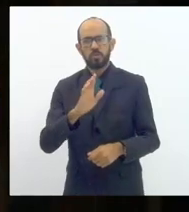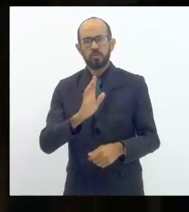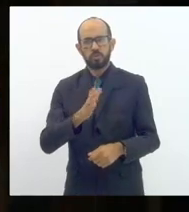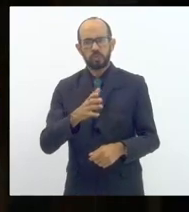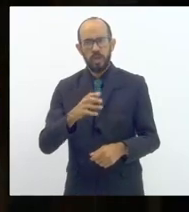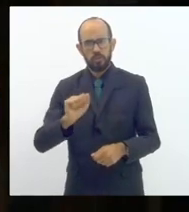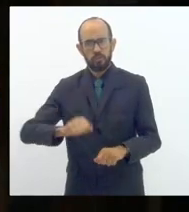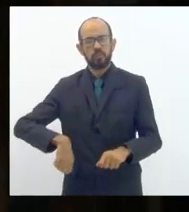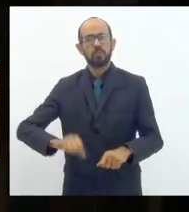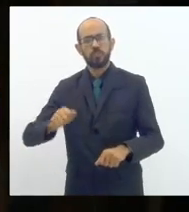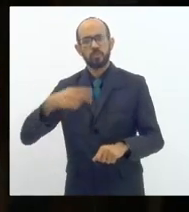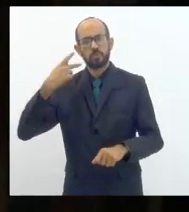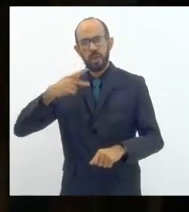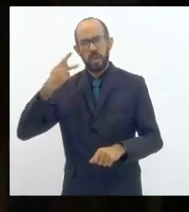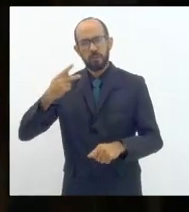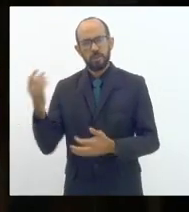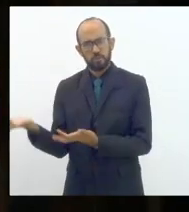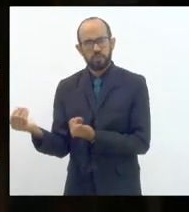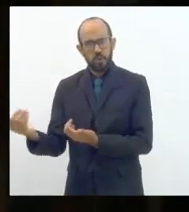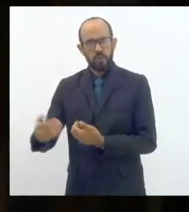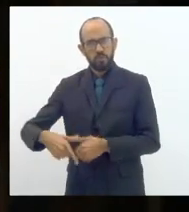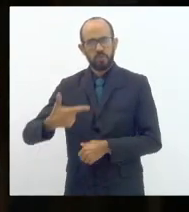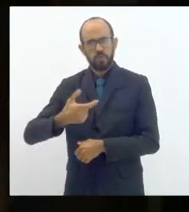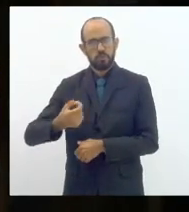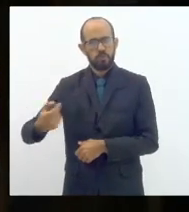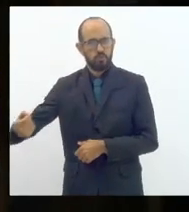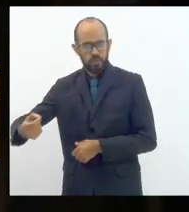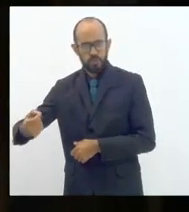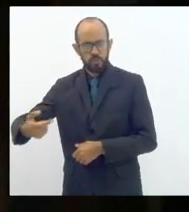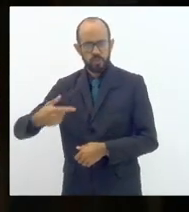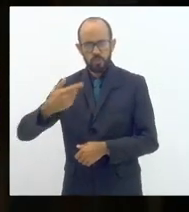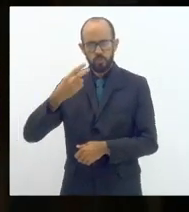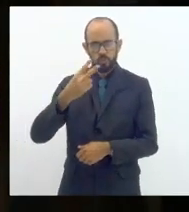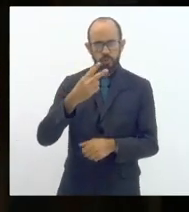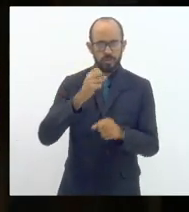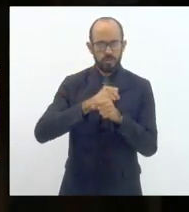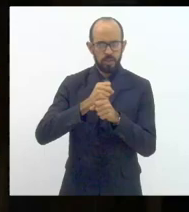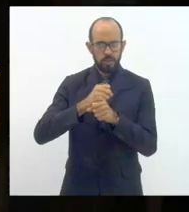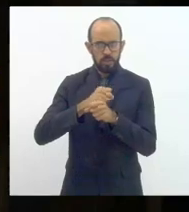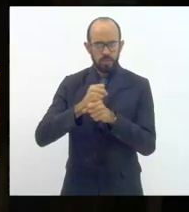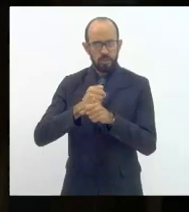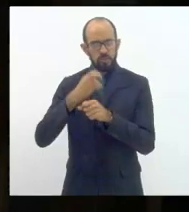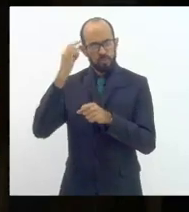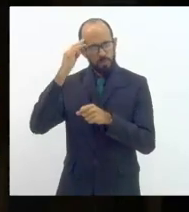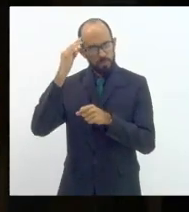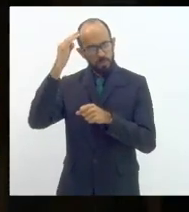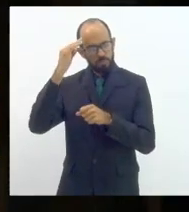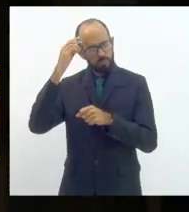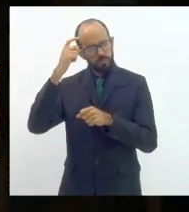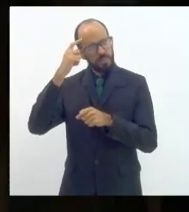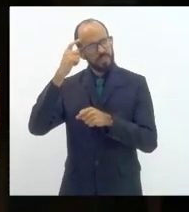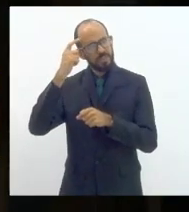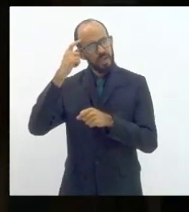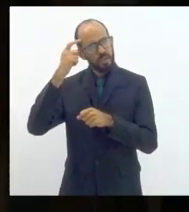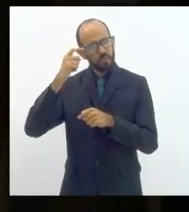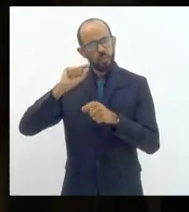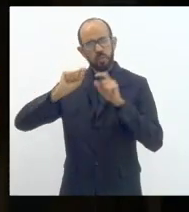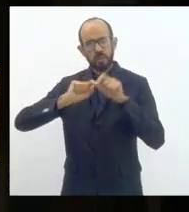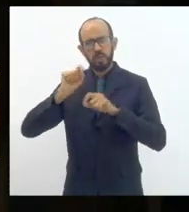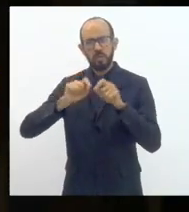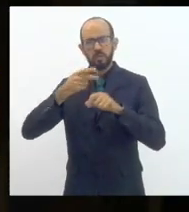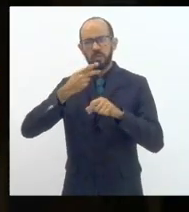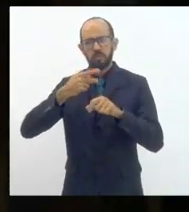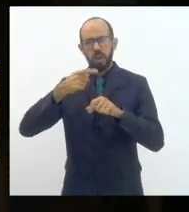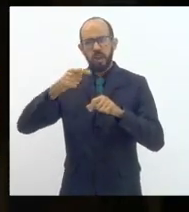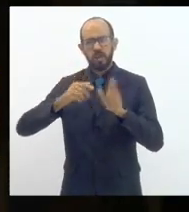no PJ 2022. É uma honra estar aqui. Foram 2 anos de amadurecimento, foi um processo bem longo, pensando o que eu ia trazer, quais eram as